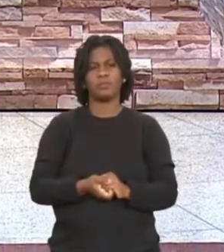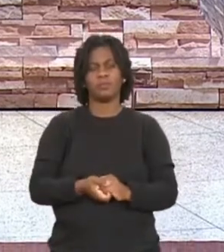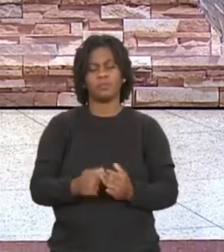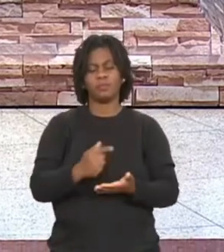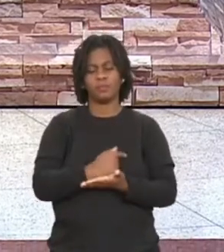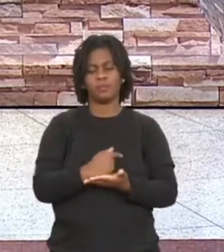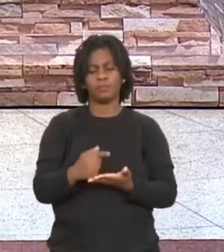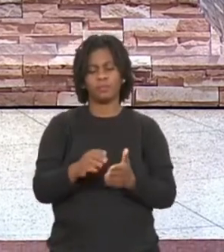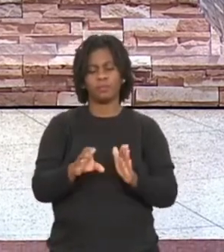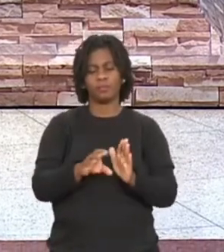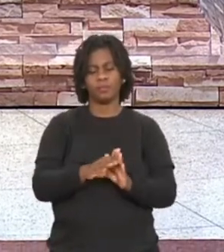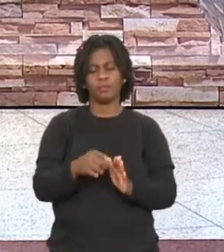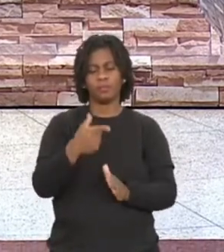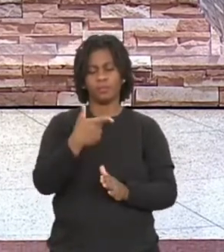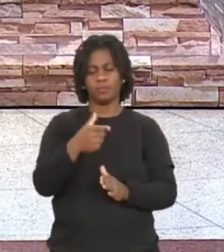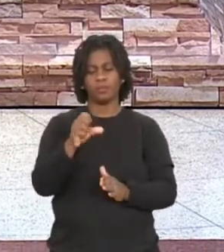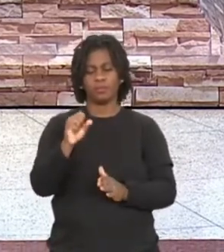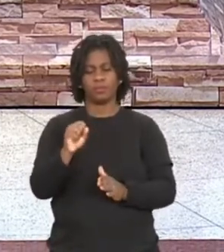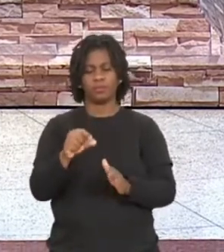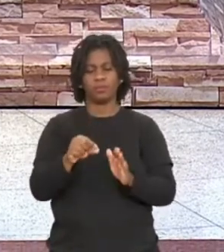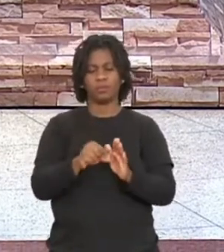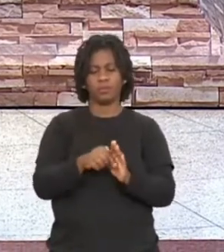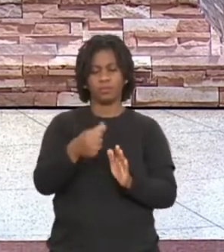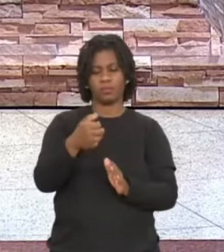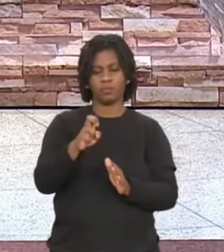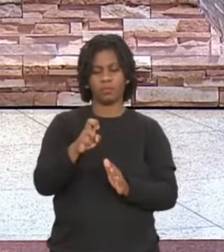Gênesis 28, versículo 15, diz assim: